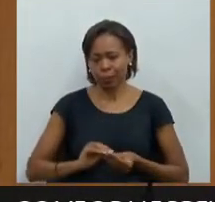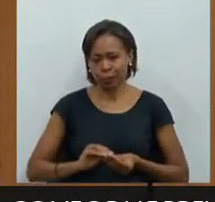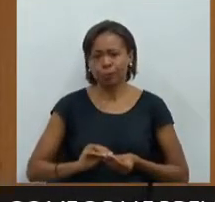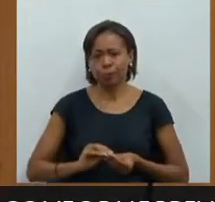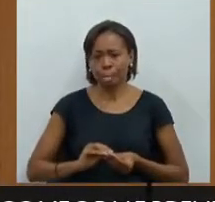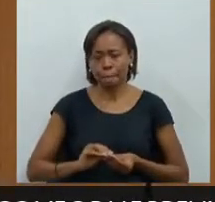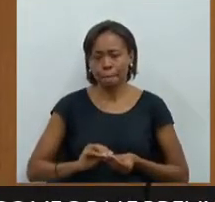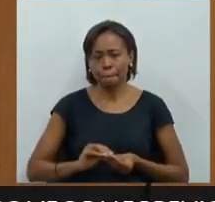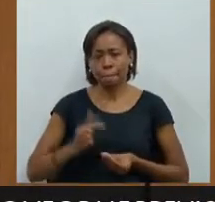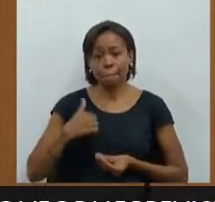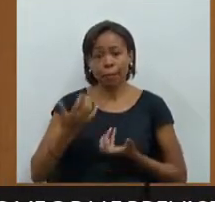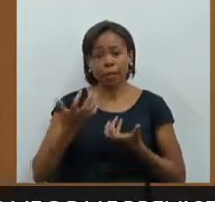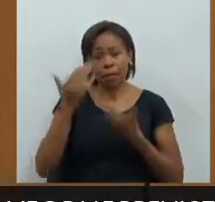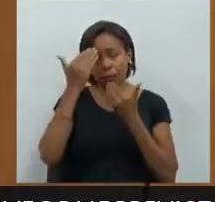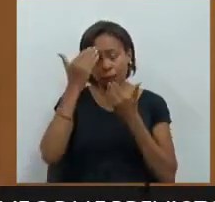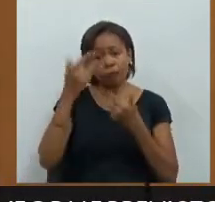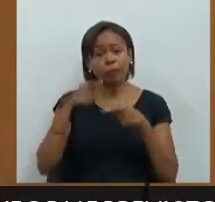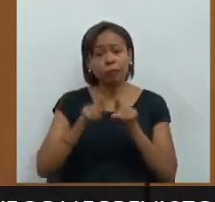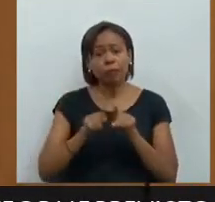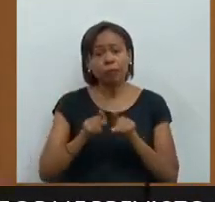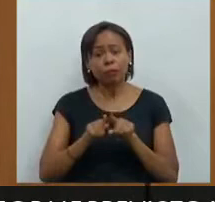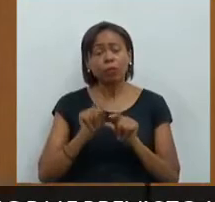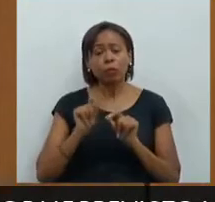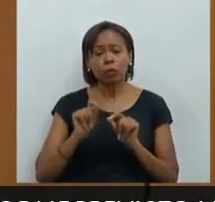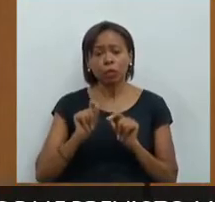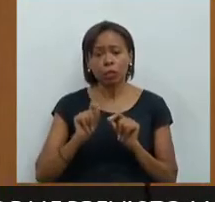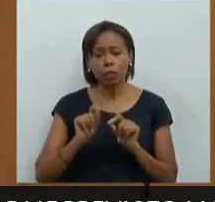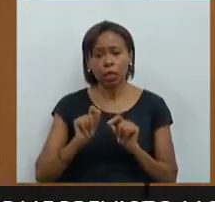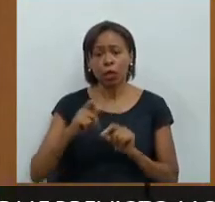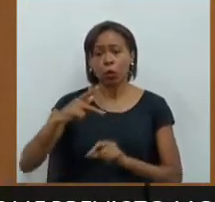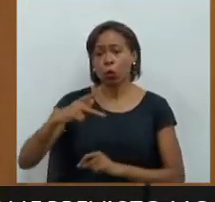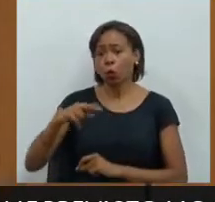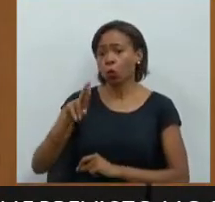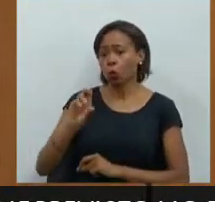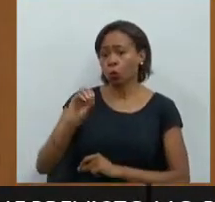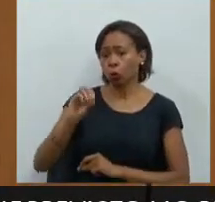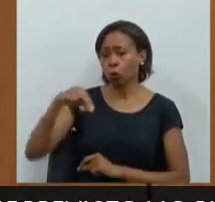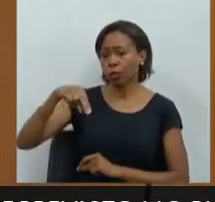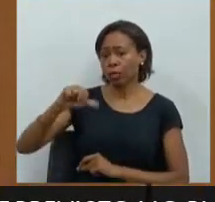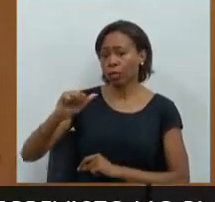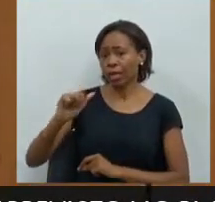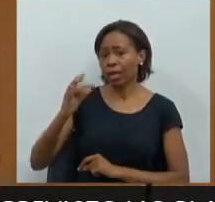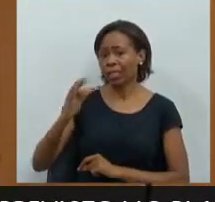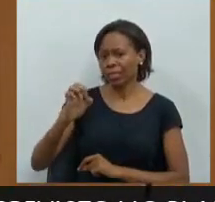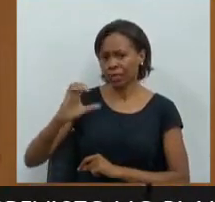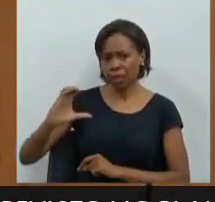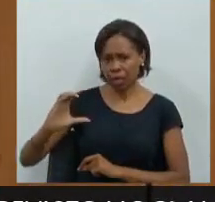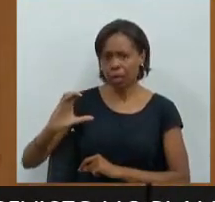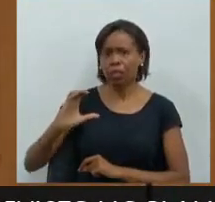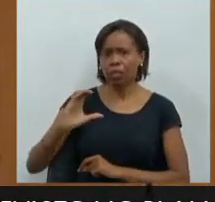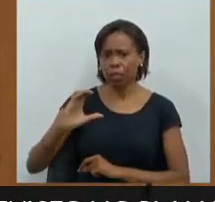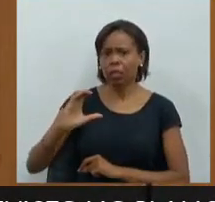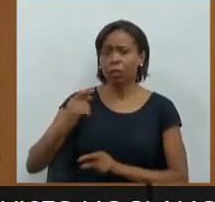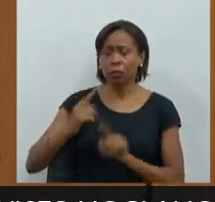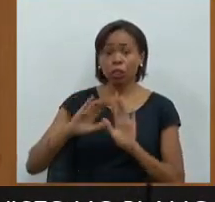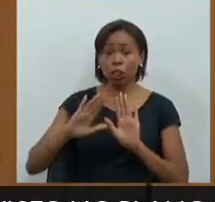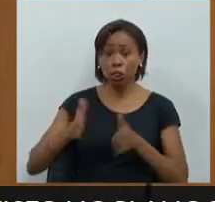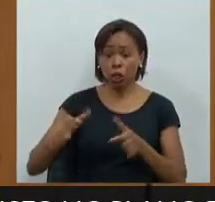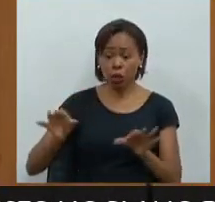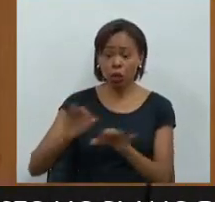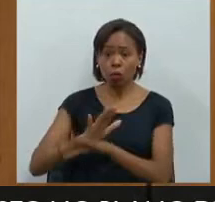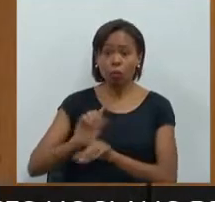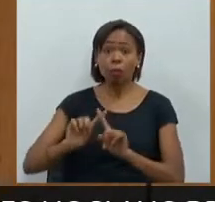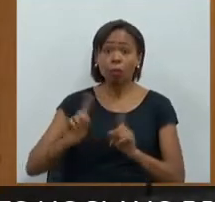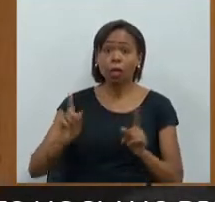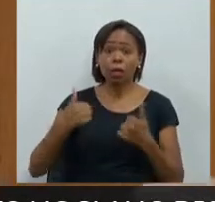E quero agradecer também da questão do Pronatec, porque já estava alinhavado e eu estava sem saber se